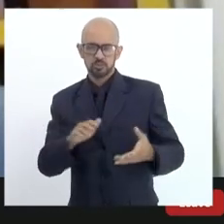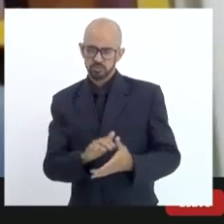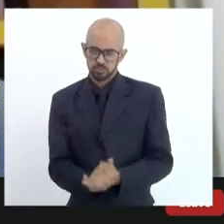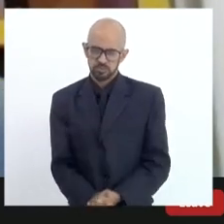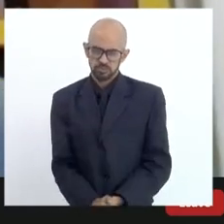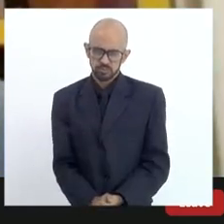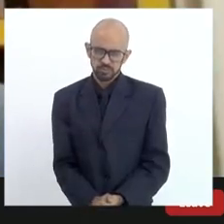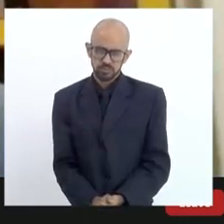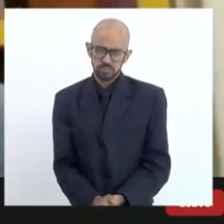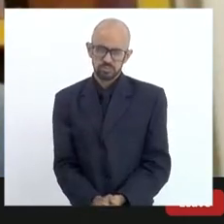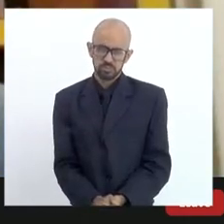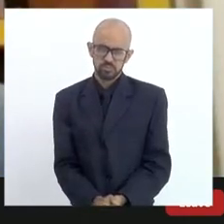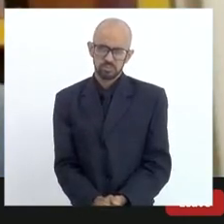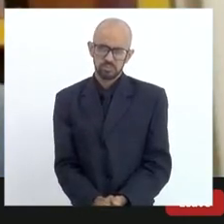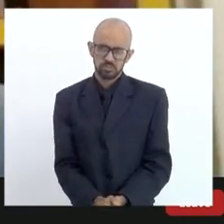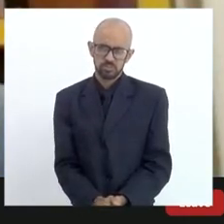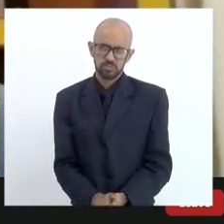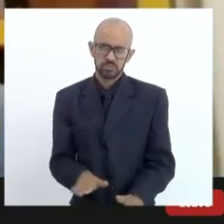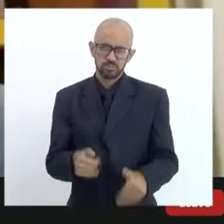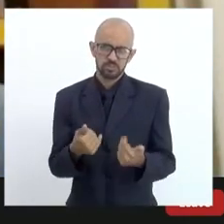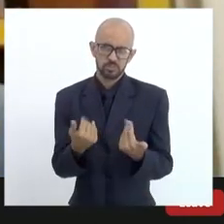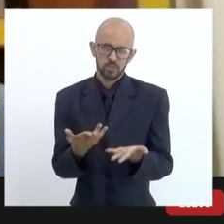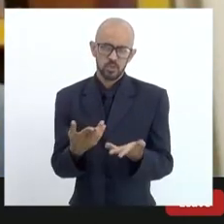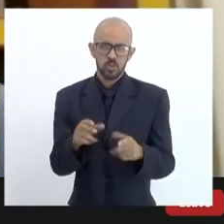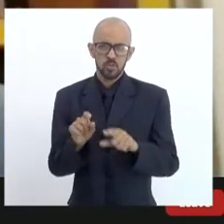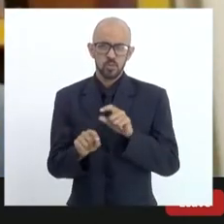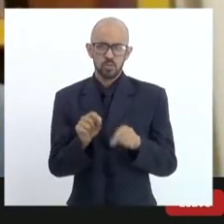Ok? Ou seja, o